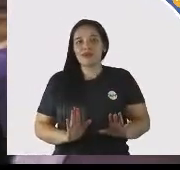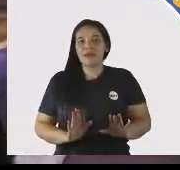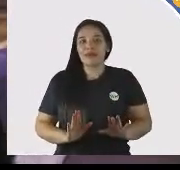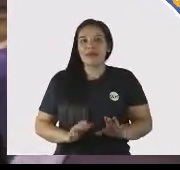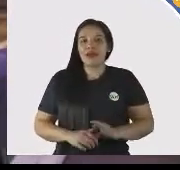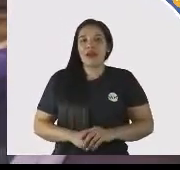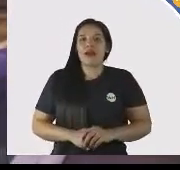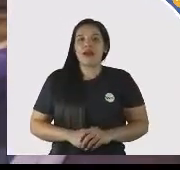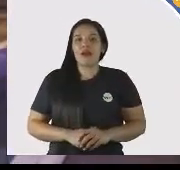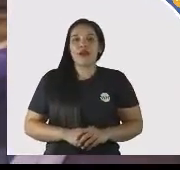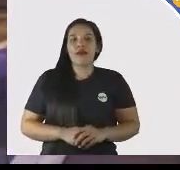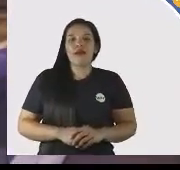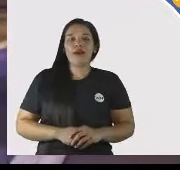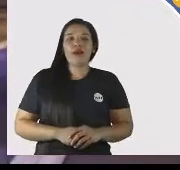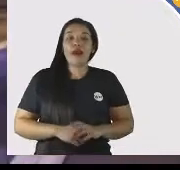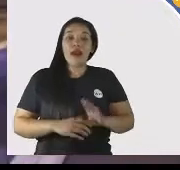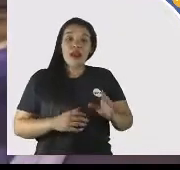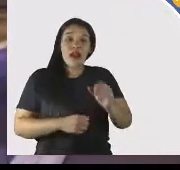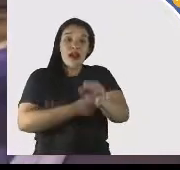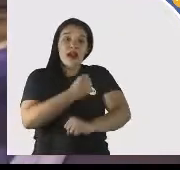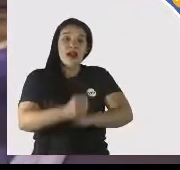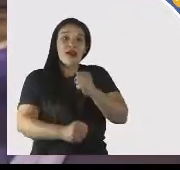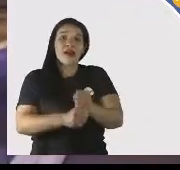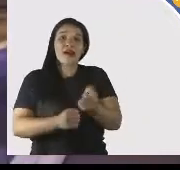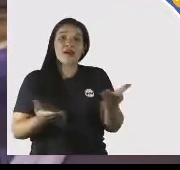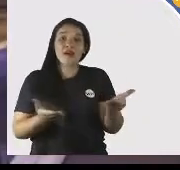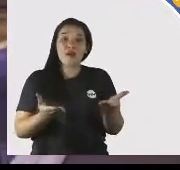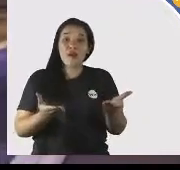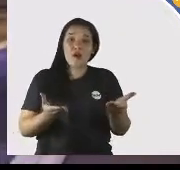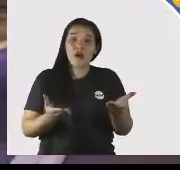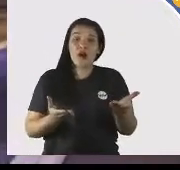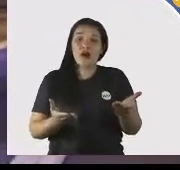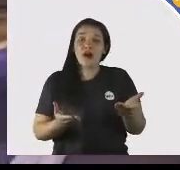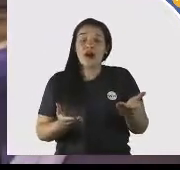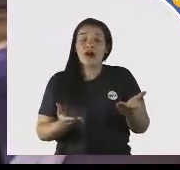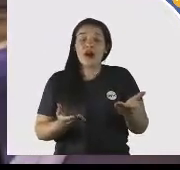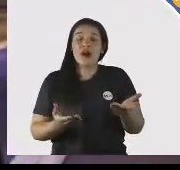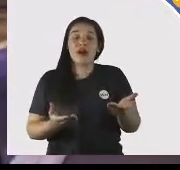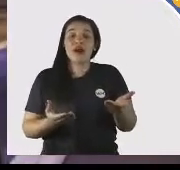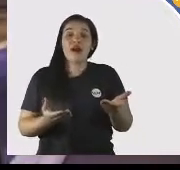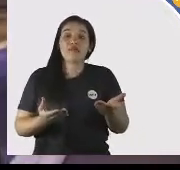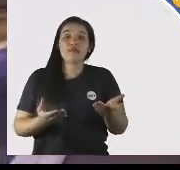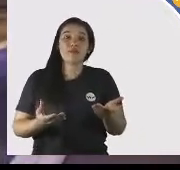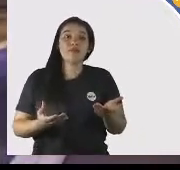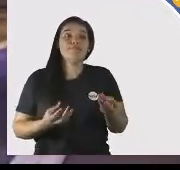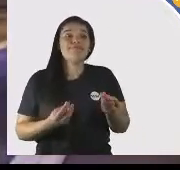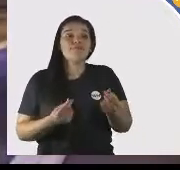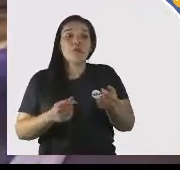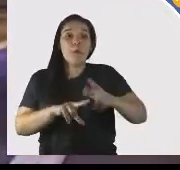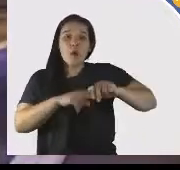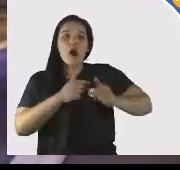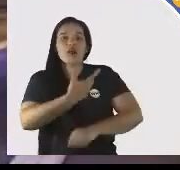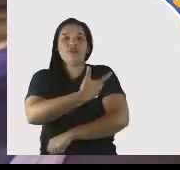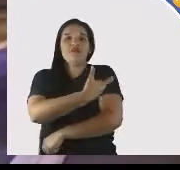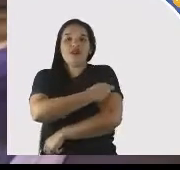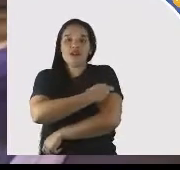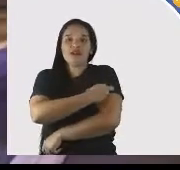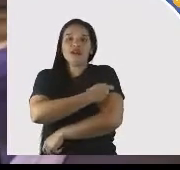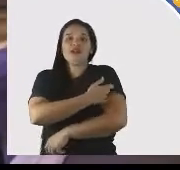dois anos anteriores este ano muito por conta dos efeitos da vacinação